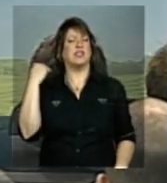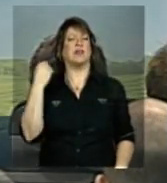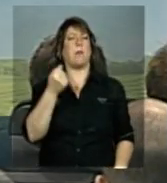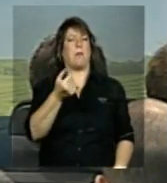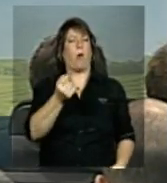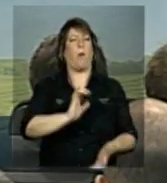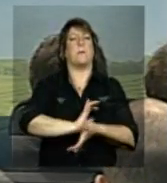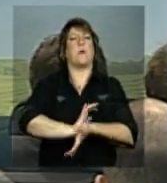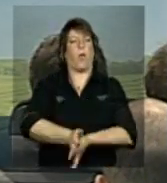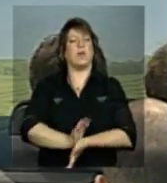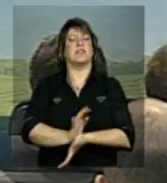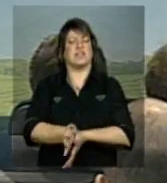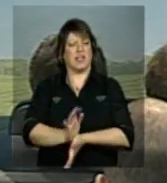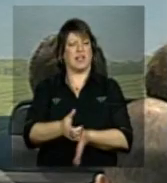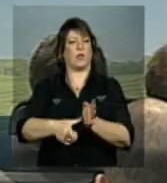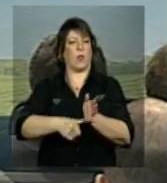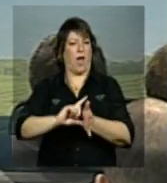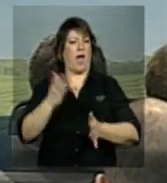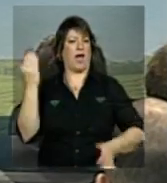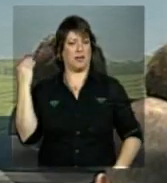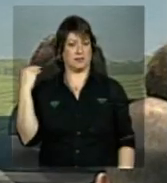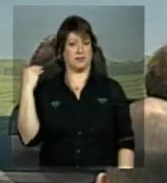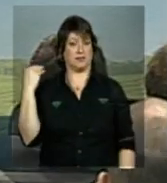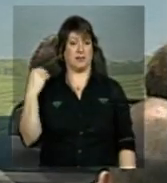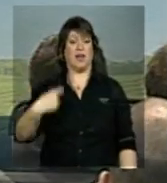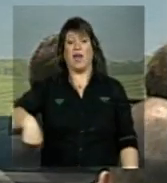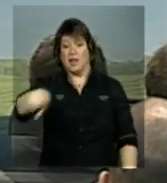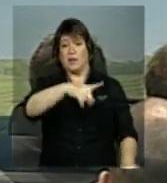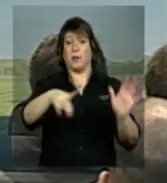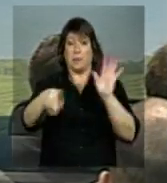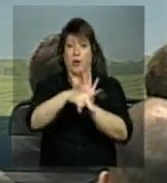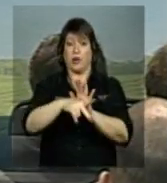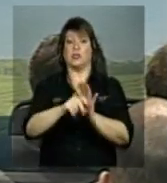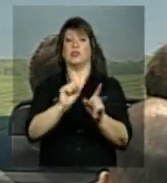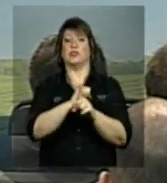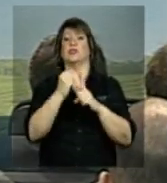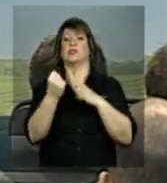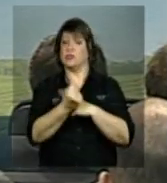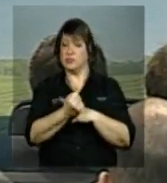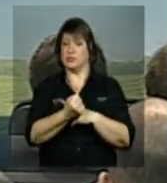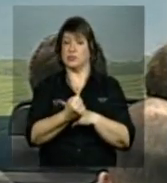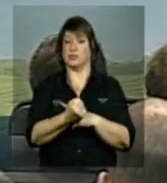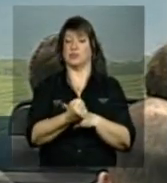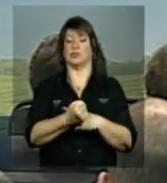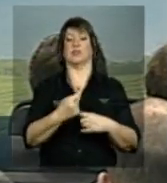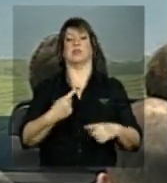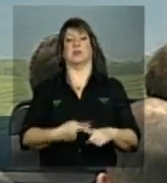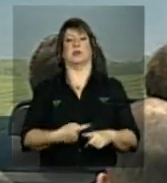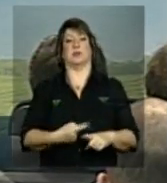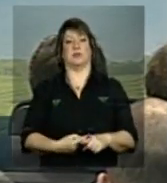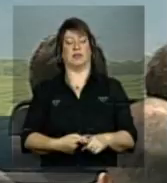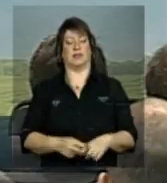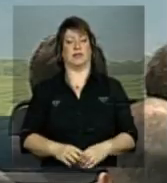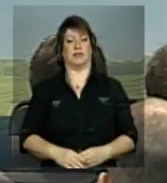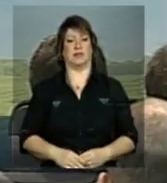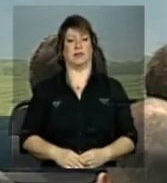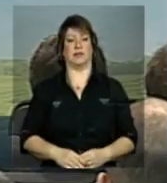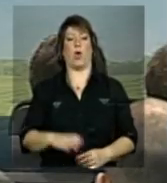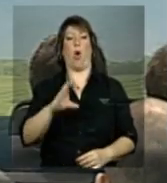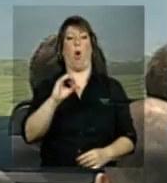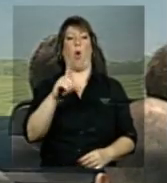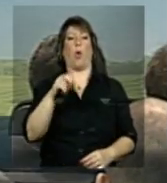preconceito da própria sociedade com o colono,